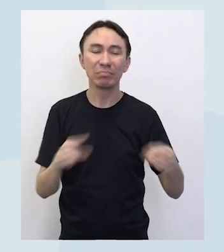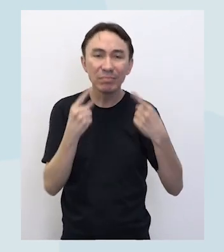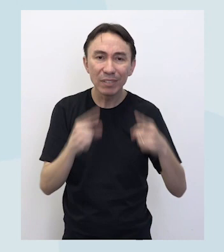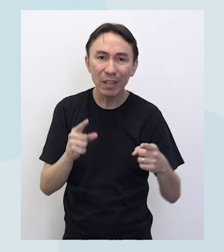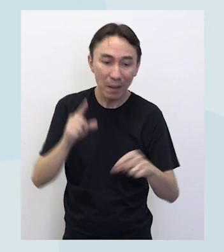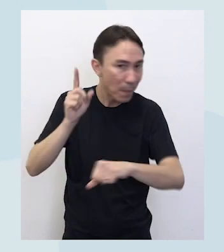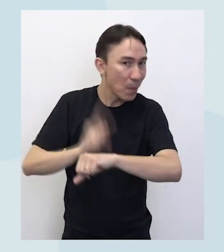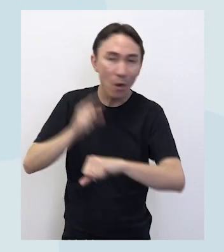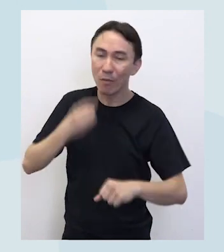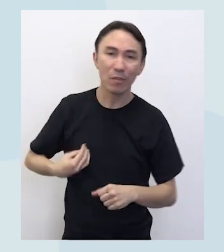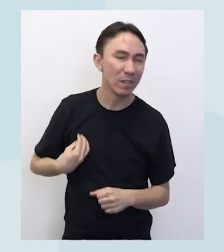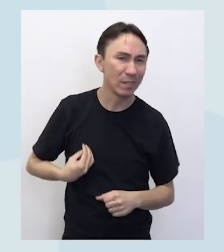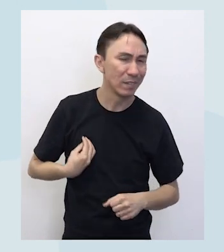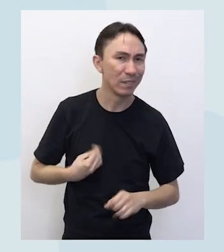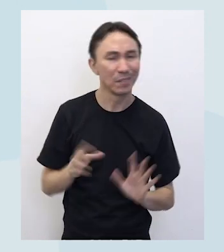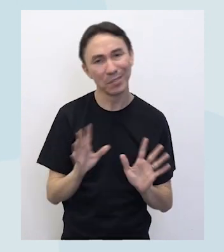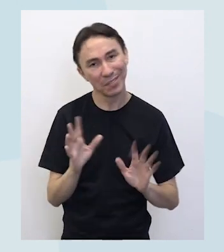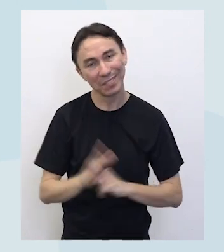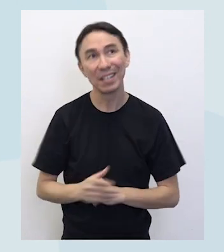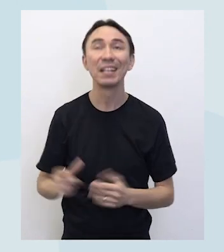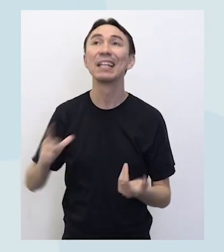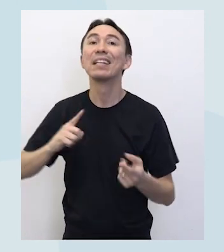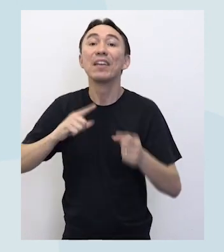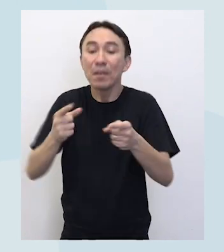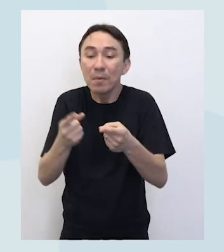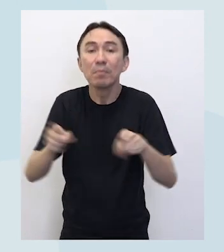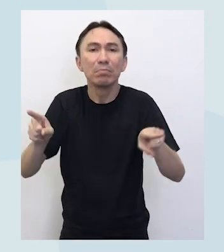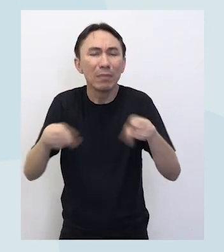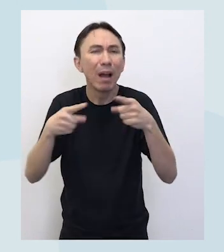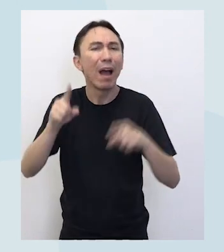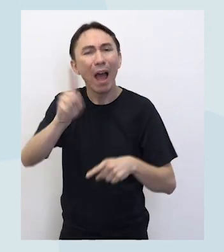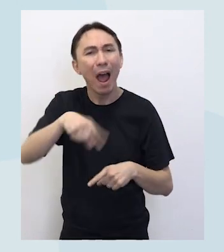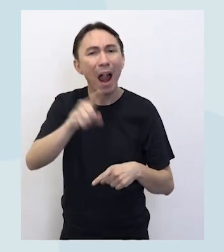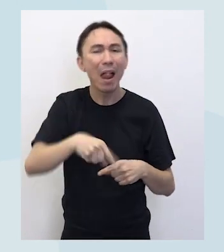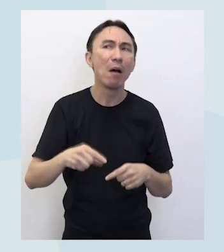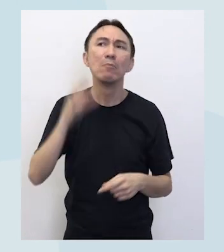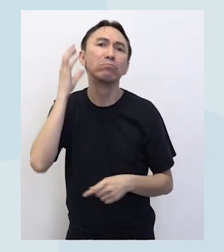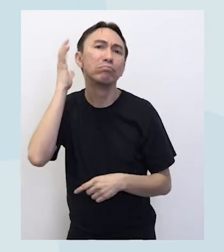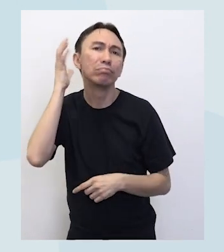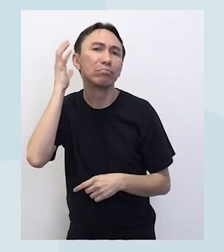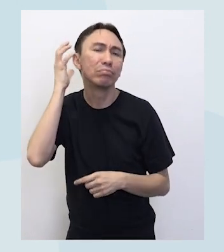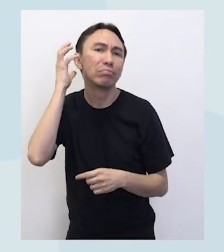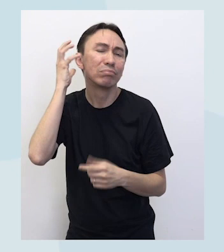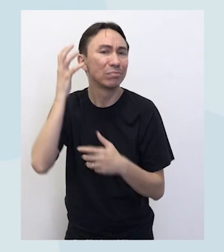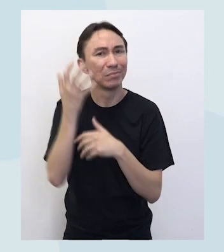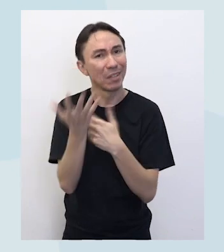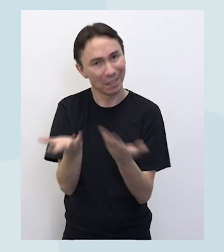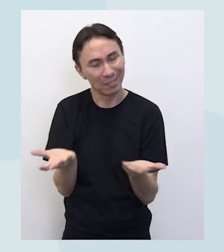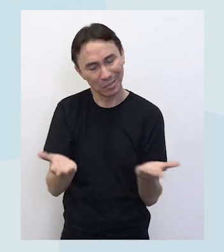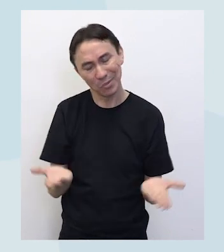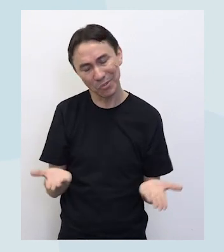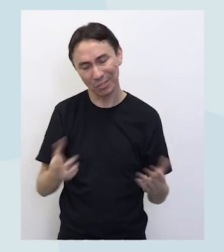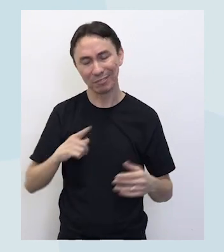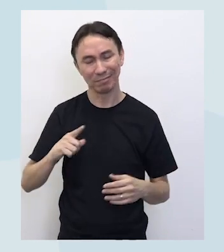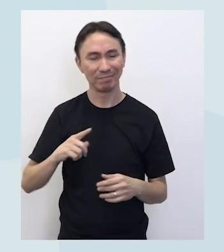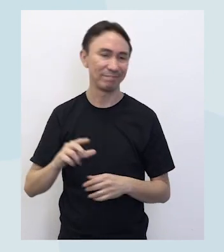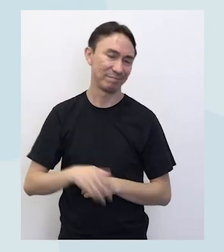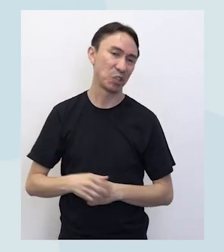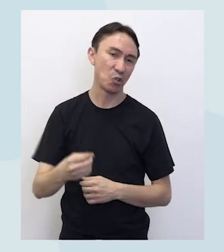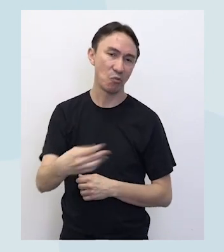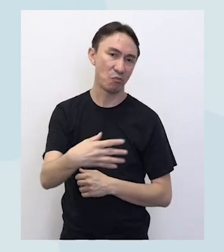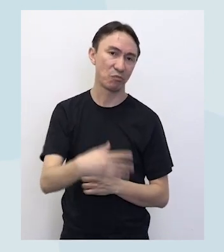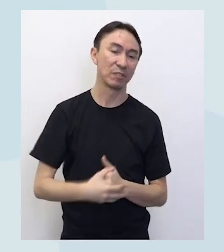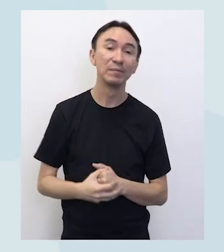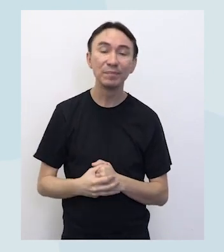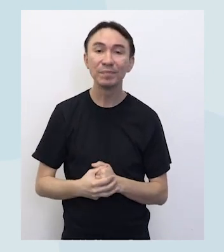são utilizadas, são colocadas, né, através de uma mesa de som por um sonoplasta, tá? Porém, antigamente,